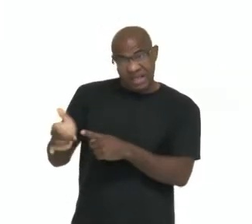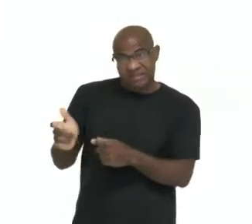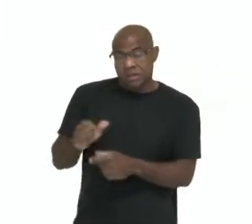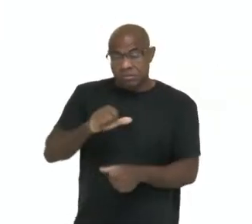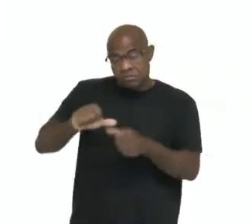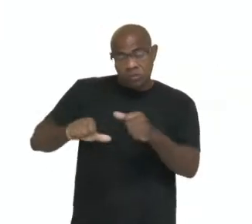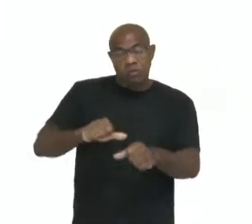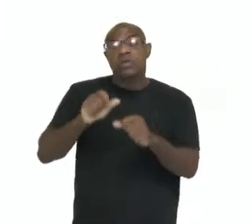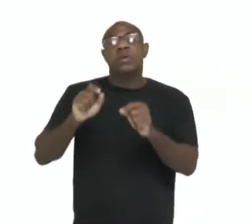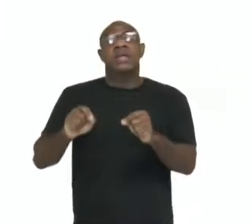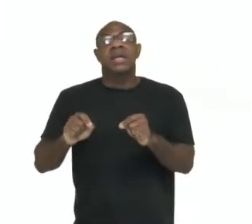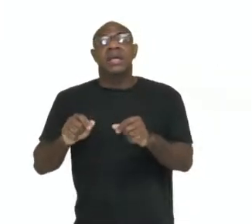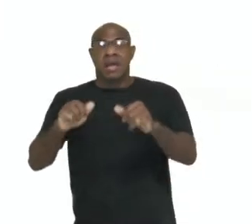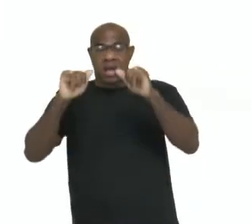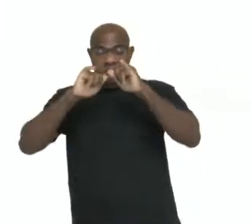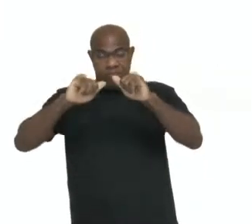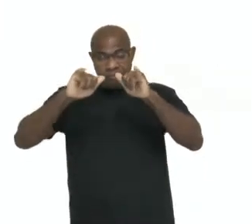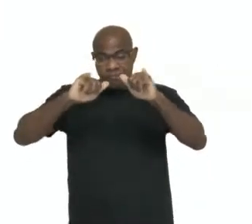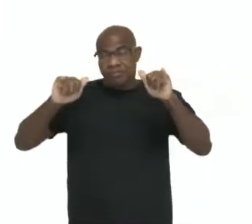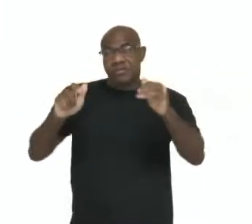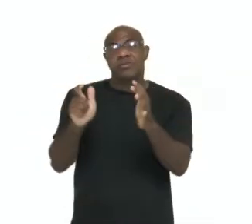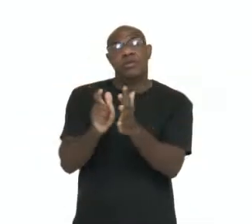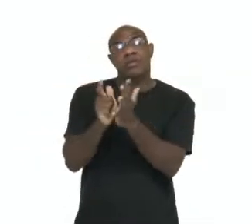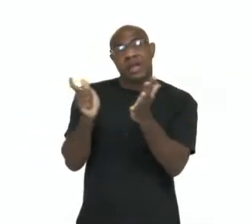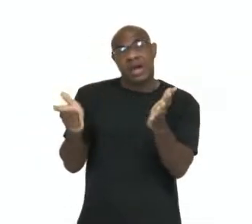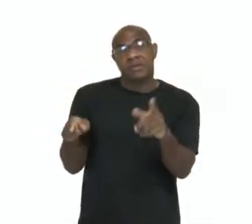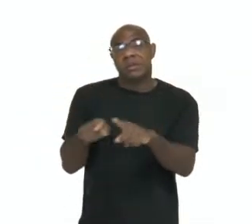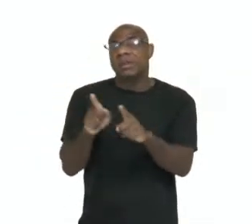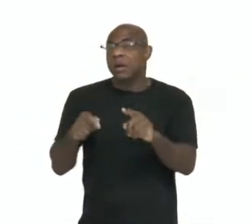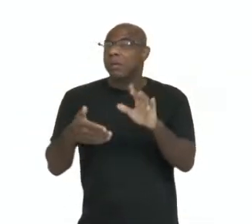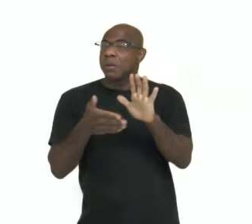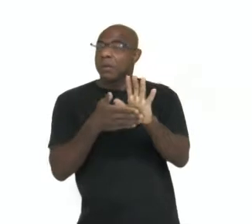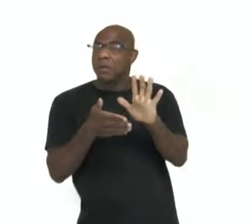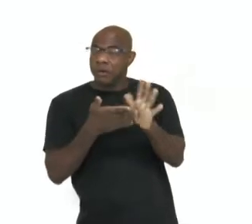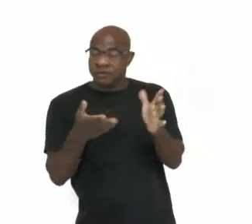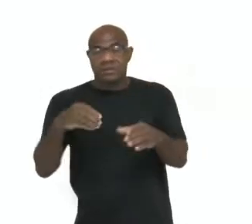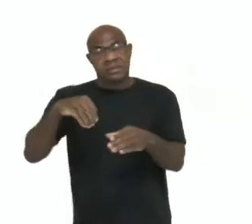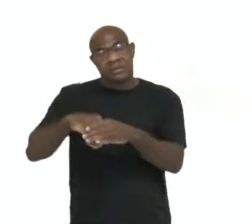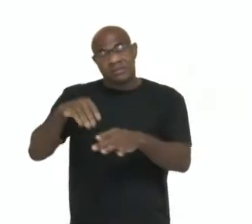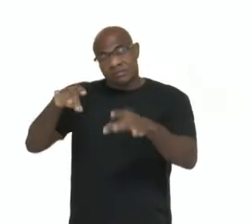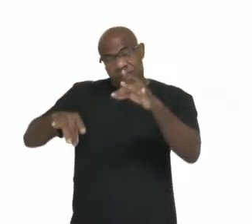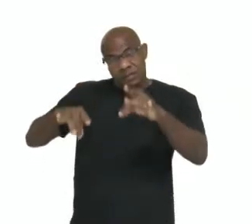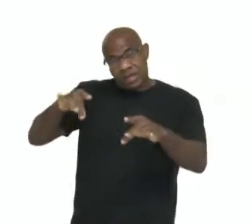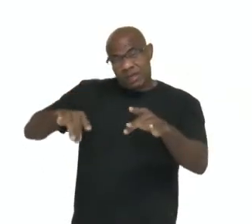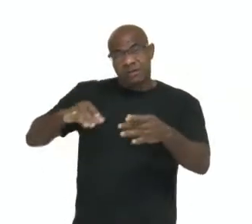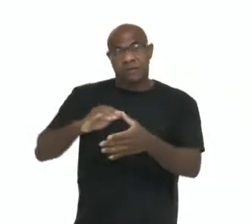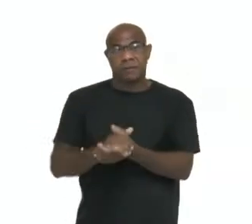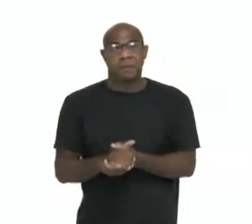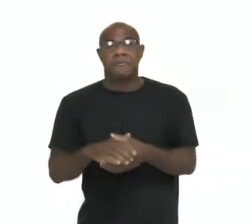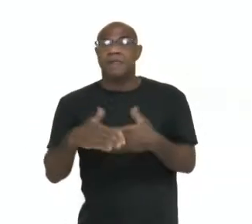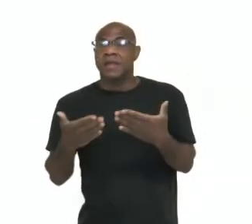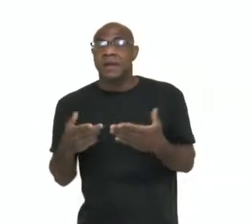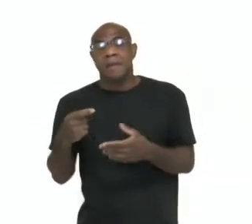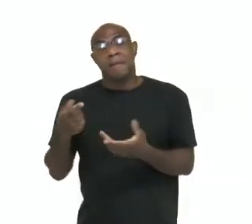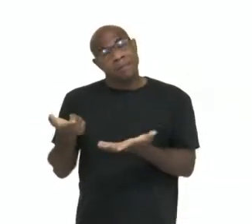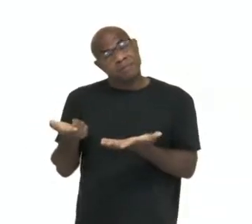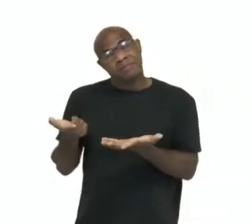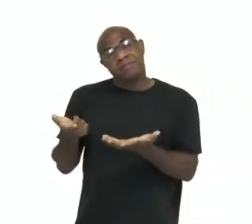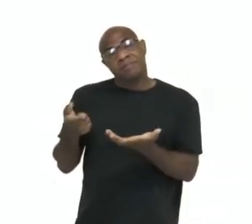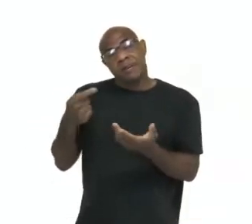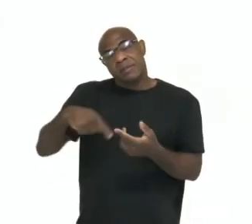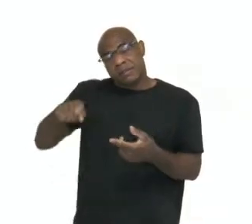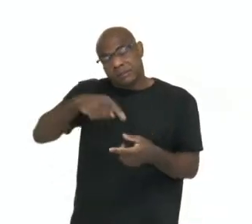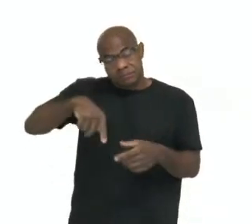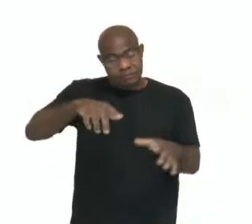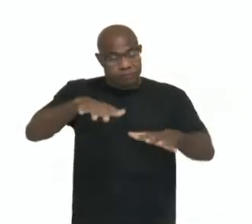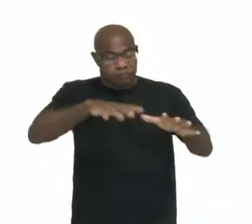notícias de jornal ou um material, né, sem propósito dramático em cena ou ações teatrais, buscando a reflexão e ações